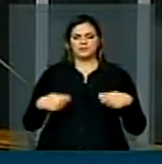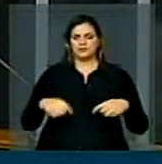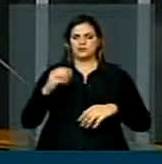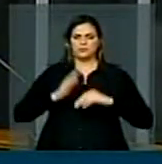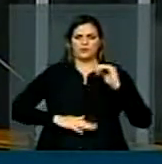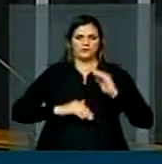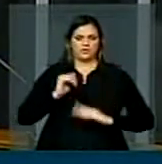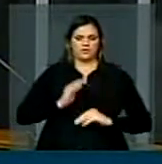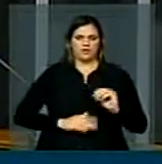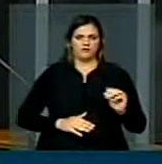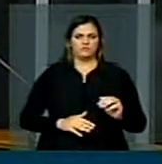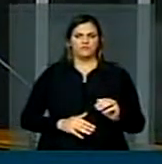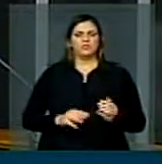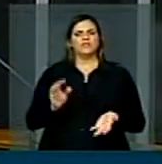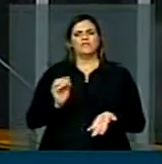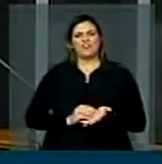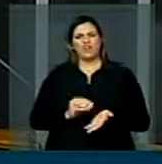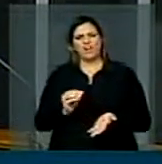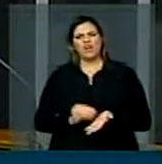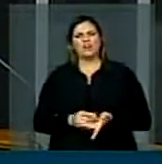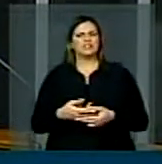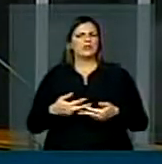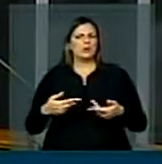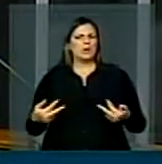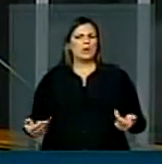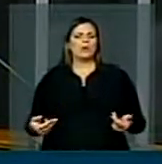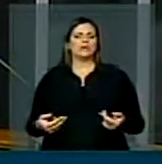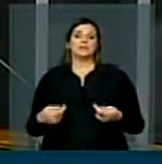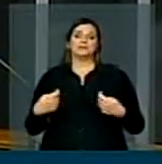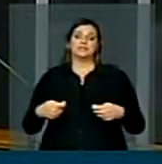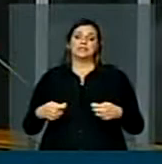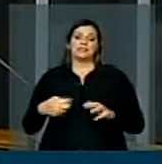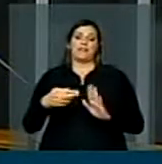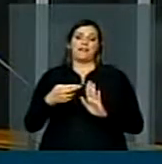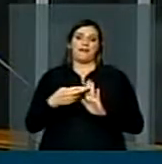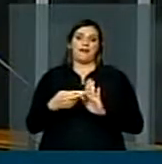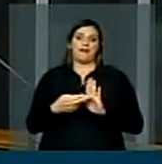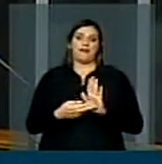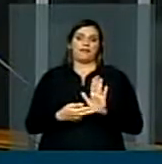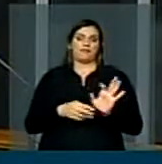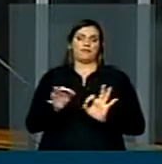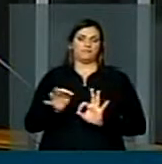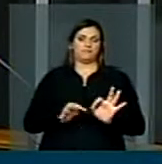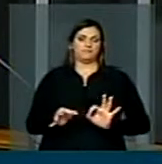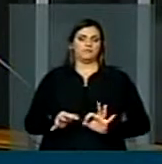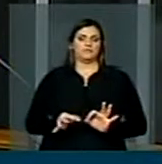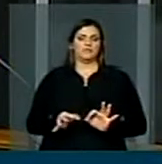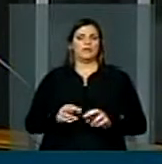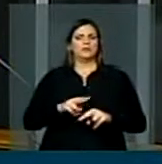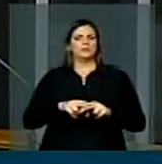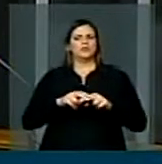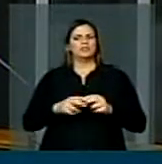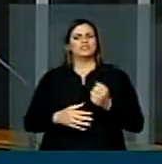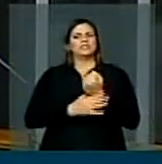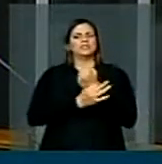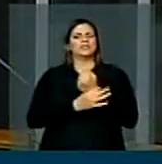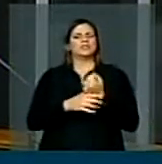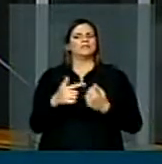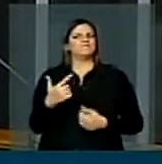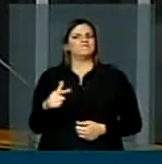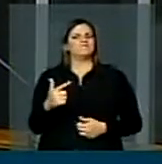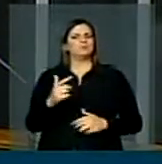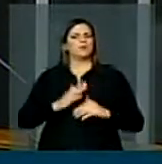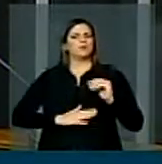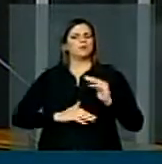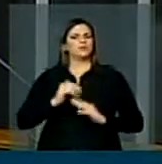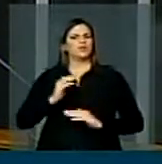profissionais, deixando várias lacunas a serem regulamentadas, ocasionando assim insegurança nas suas